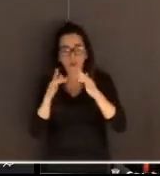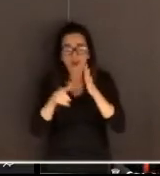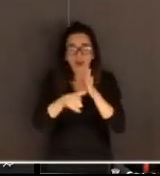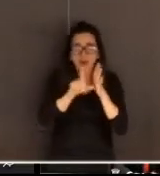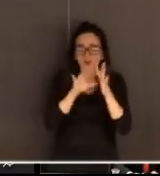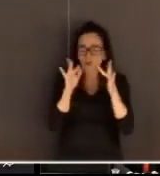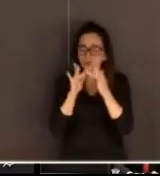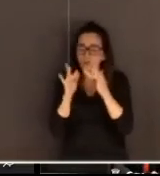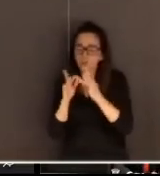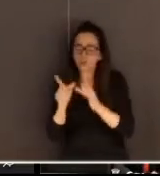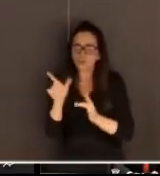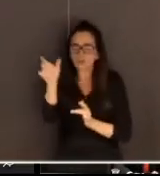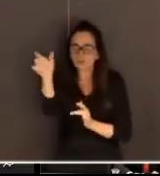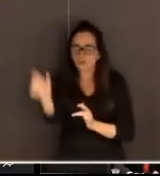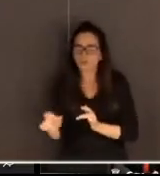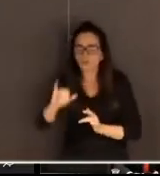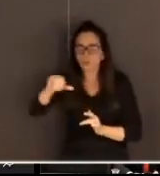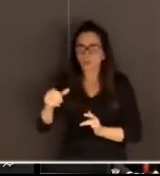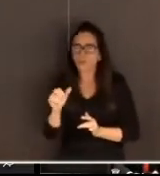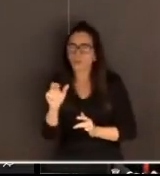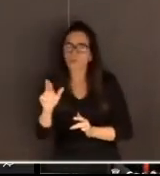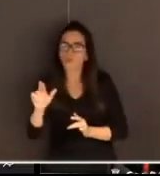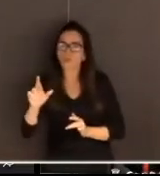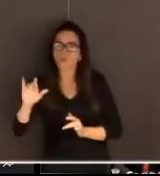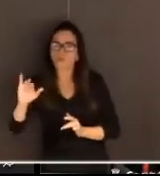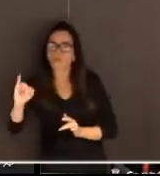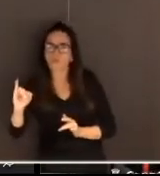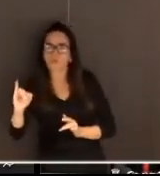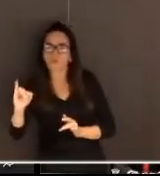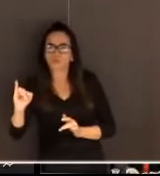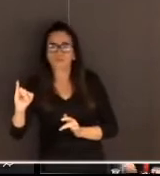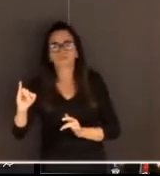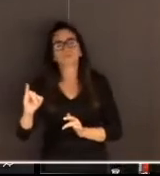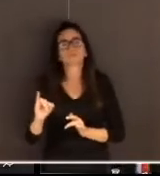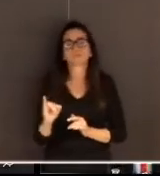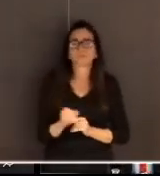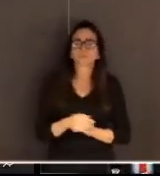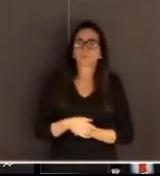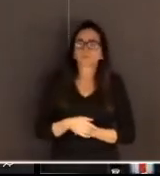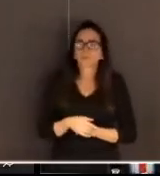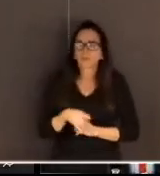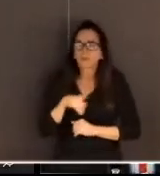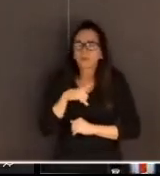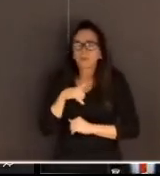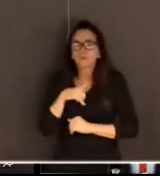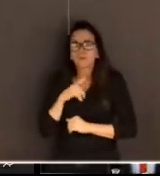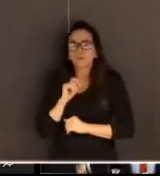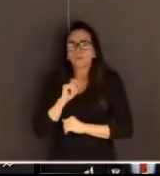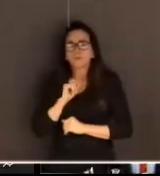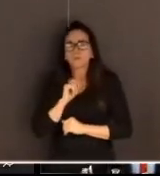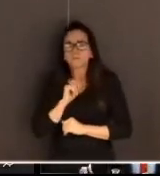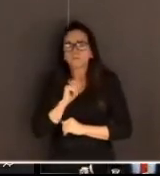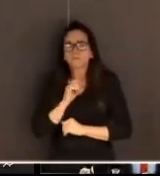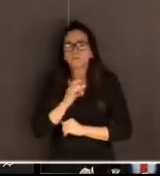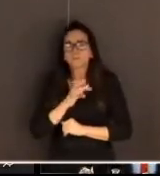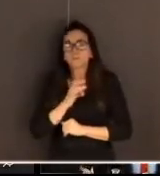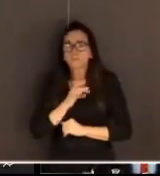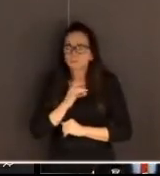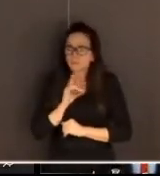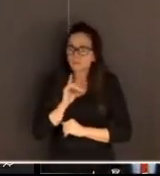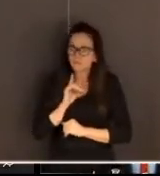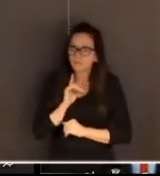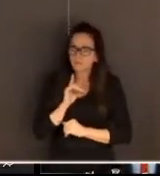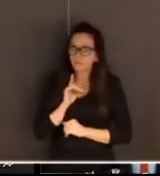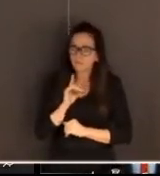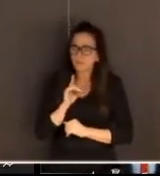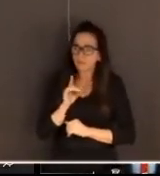essa roupa do sistema prisional. Temo que uma postura mais liberal neste ponto